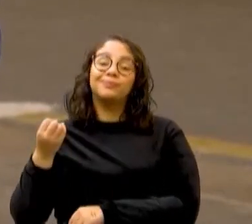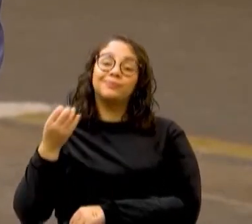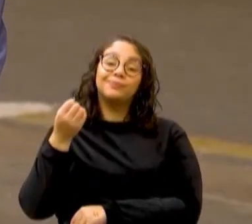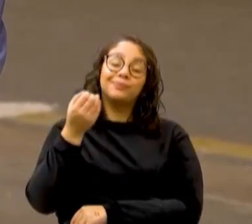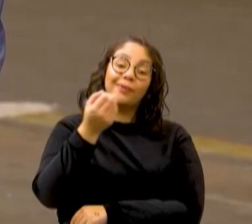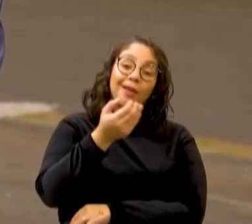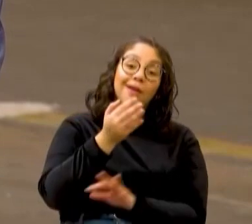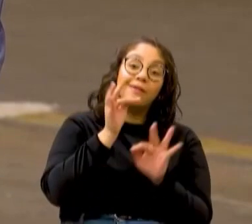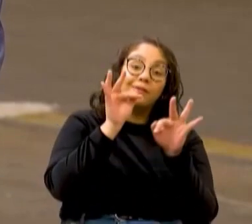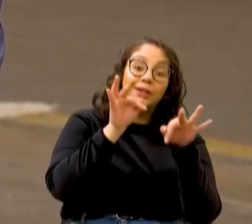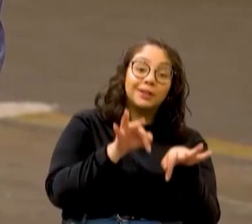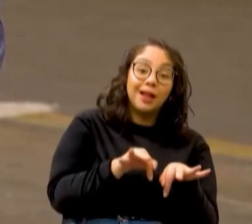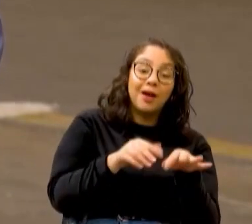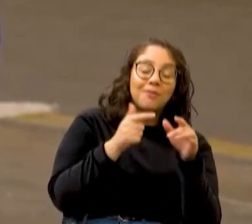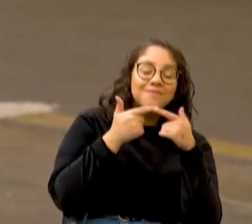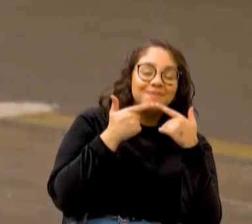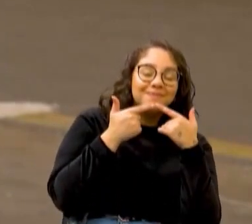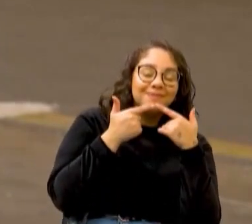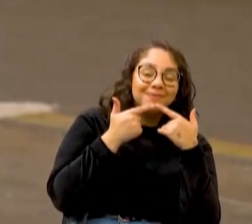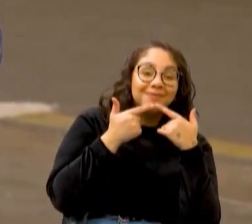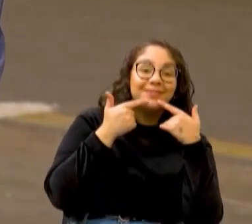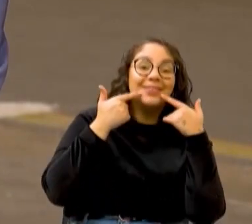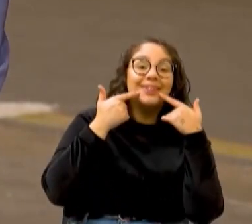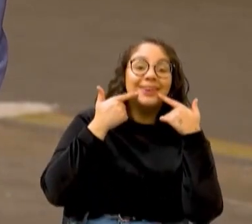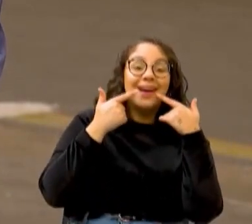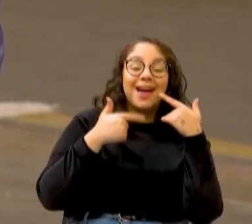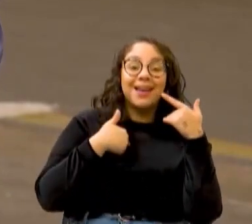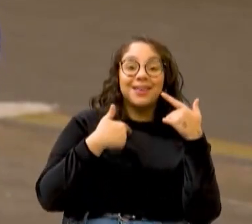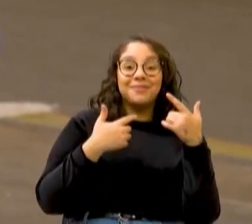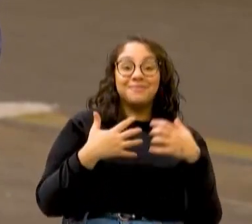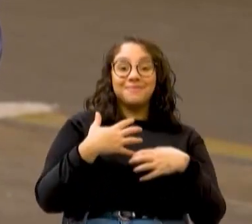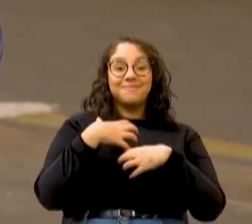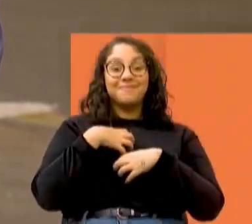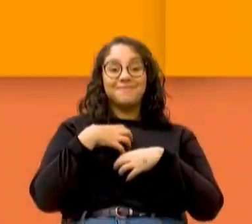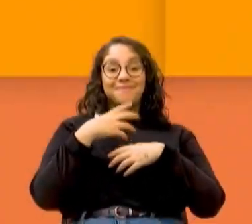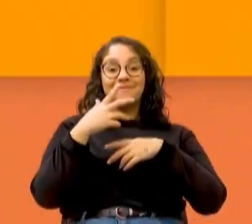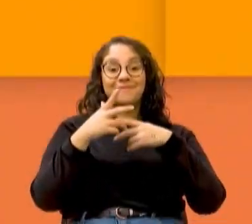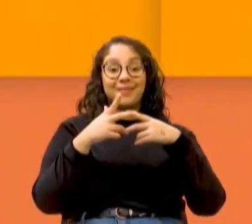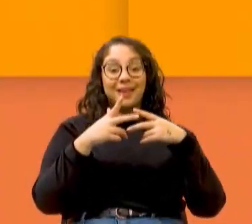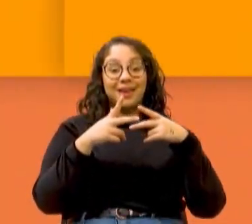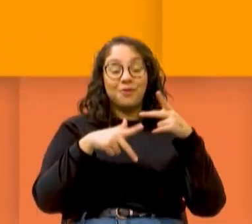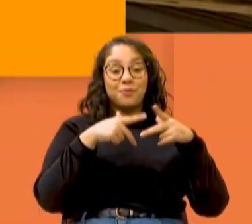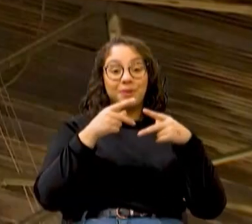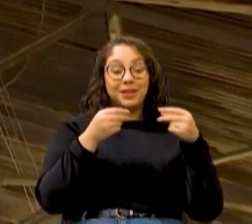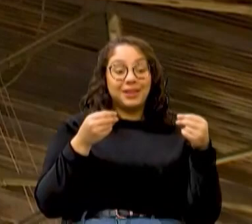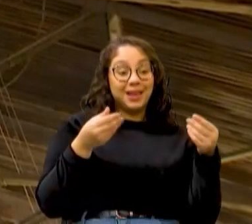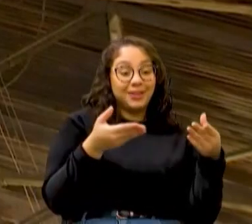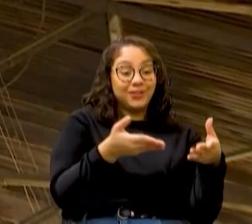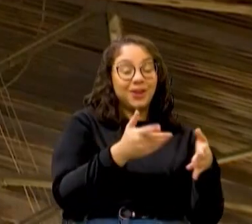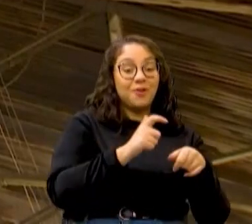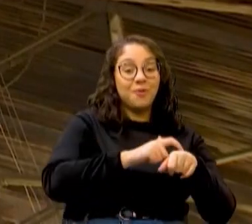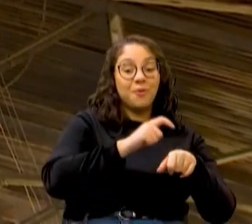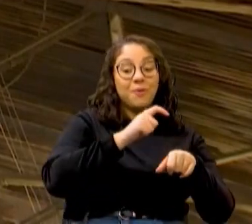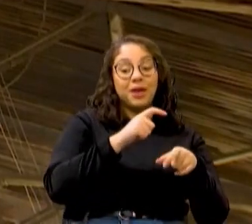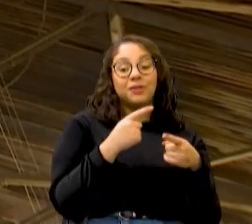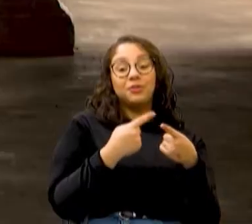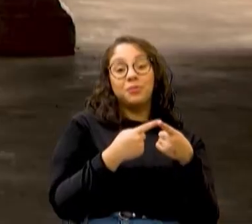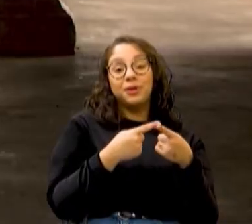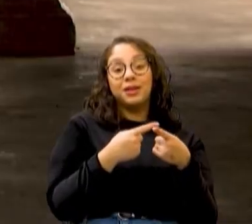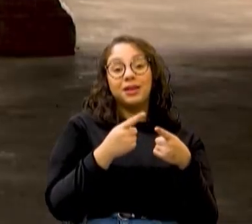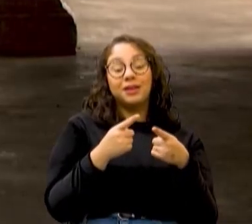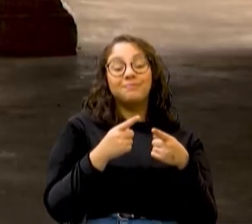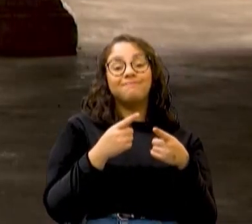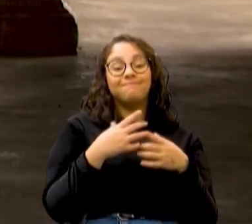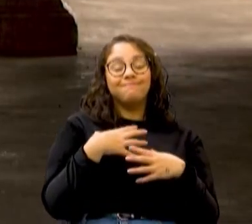da viagem ela conseguiu abrir o sorriso né Foi um presente que os filhos deram para ela no momento muito